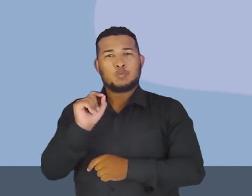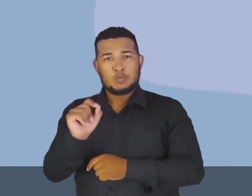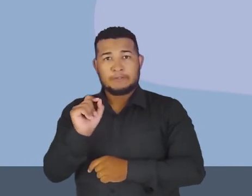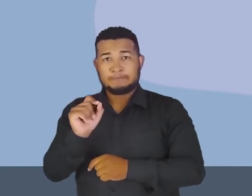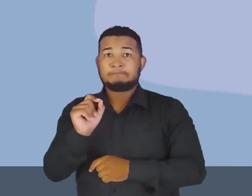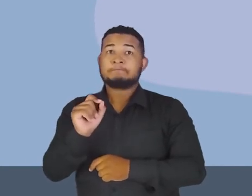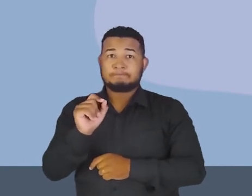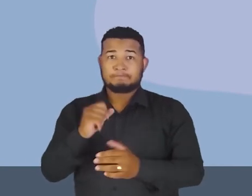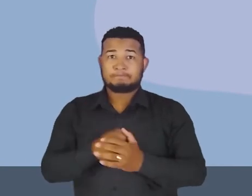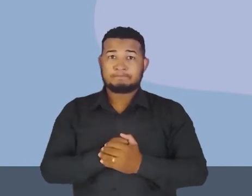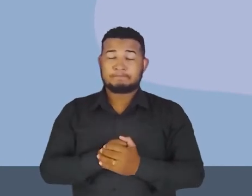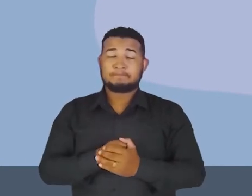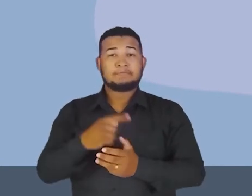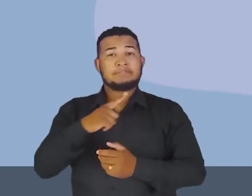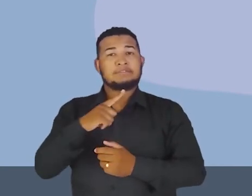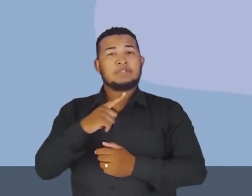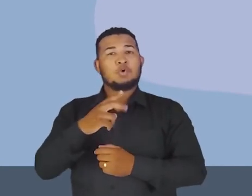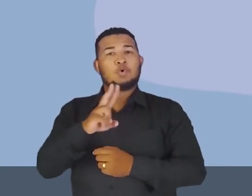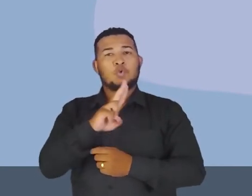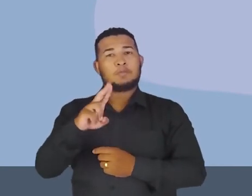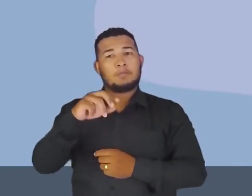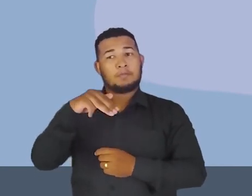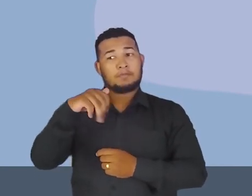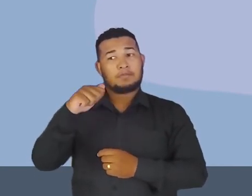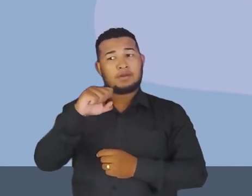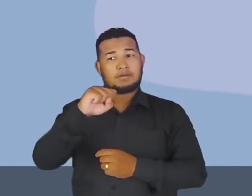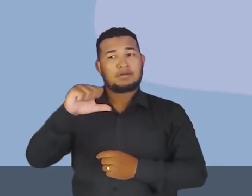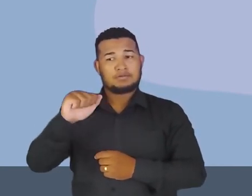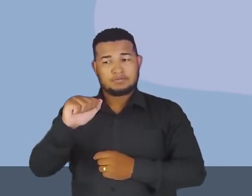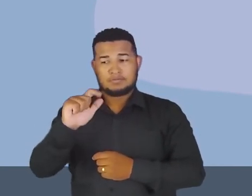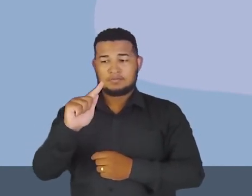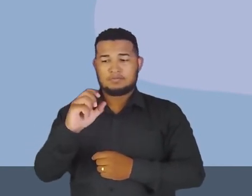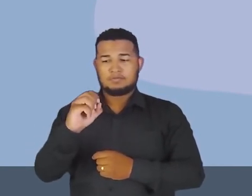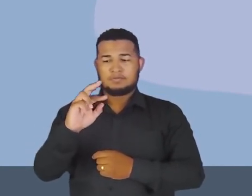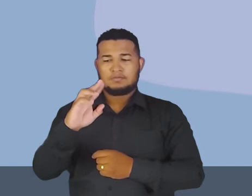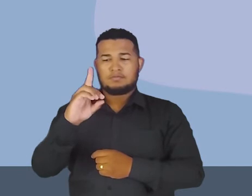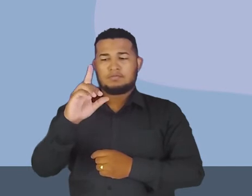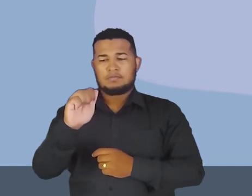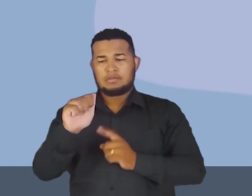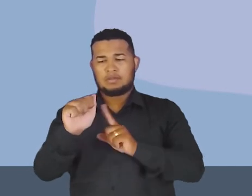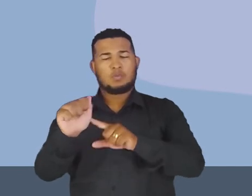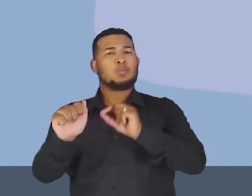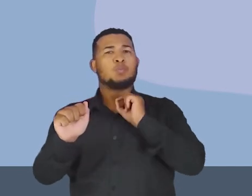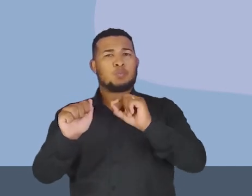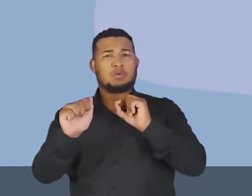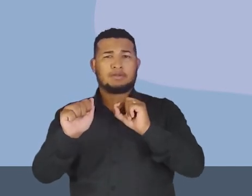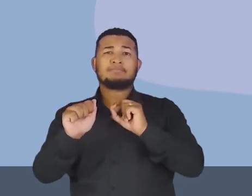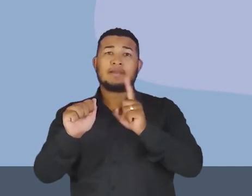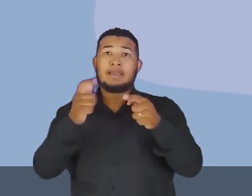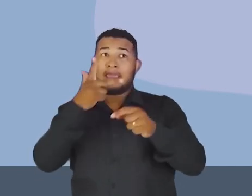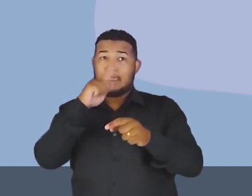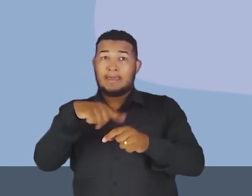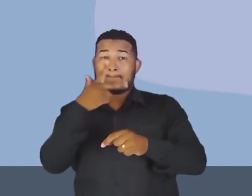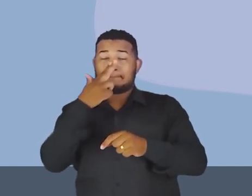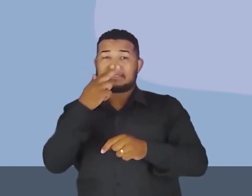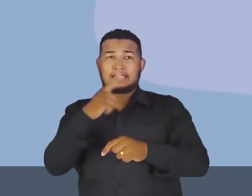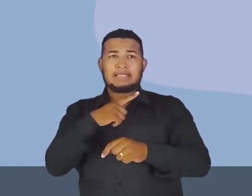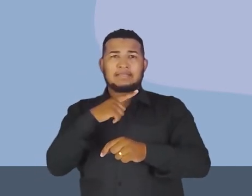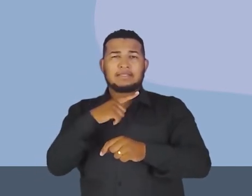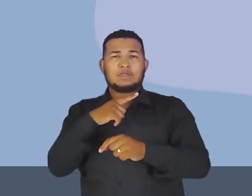observe, que nós temos também a chamada de massa gorda. O que é essa massa gorda? Presta atenção, a massa gorda já é essa